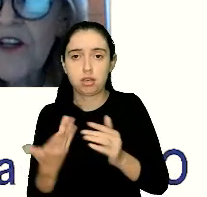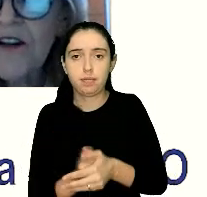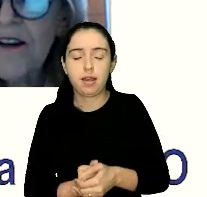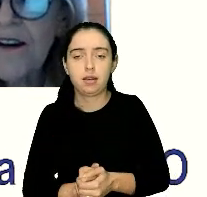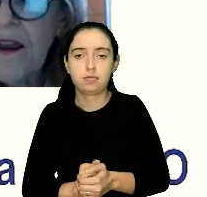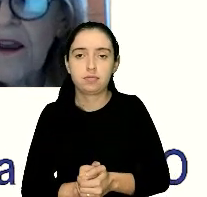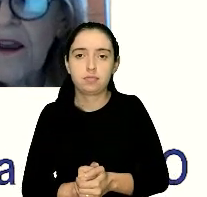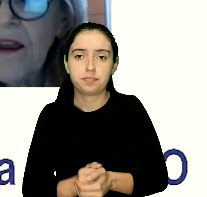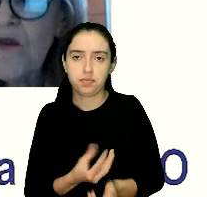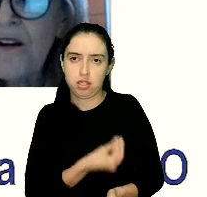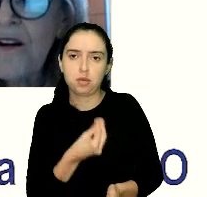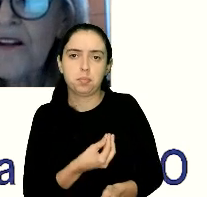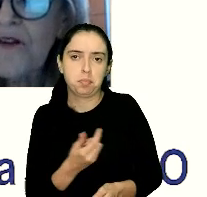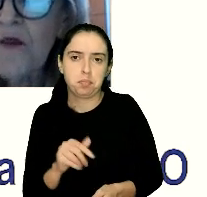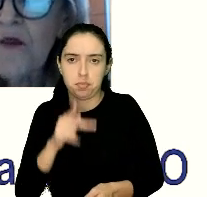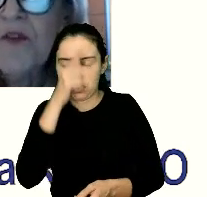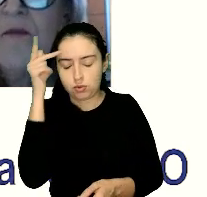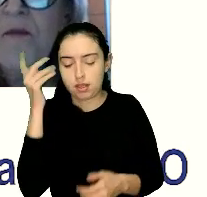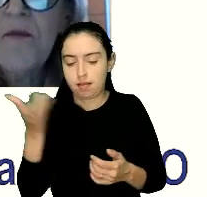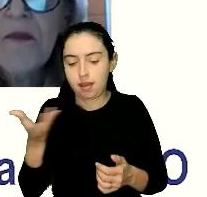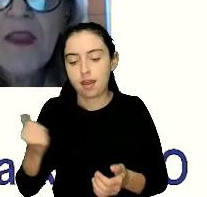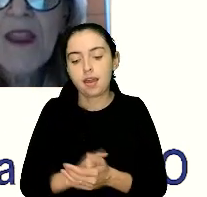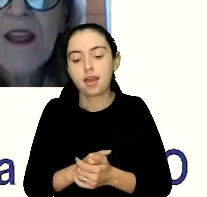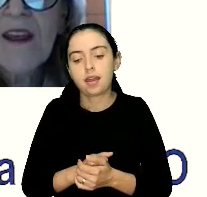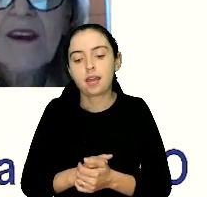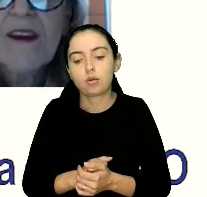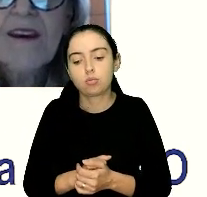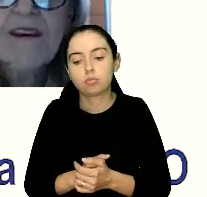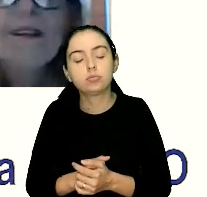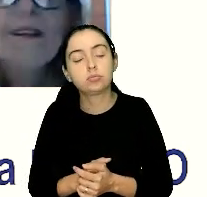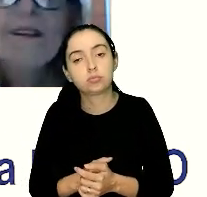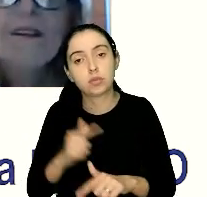presencial. Tem gente que quer continuar no